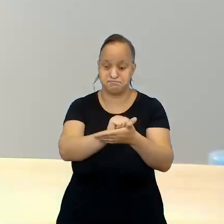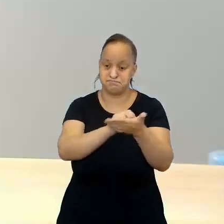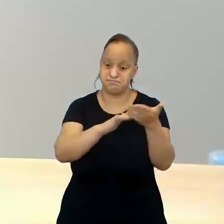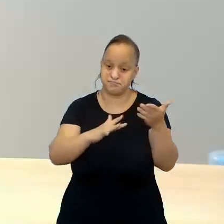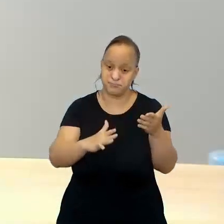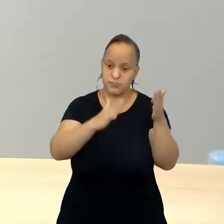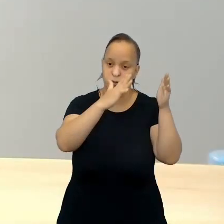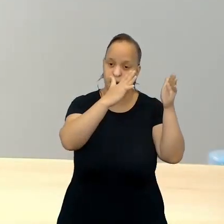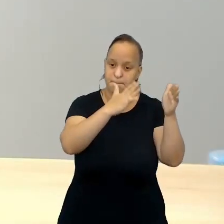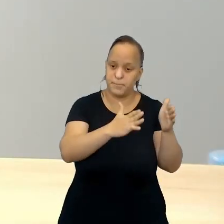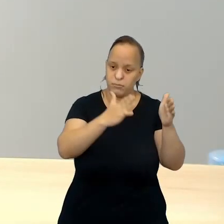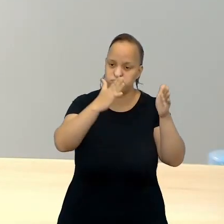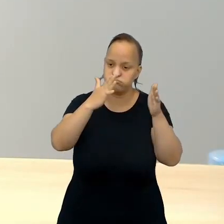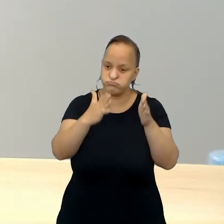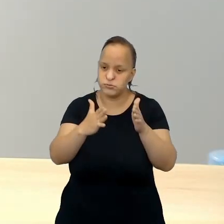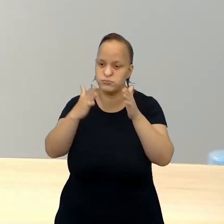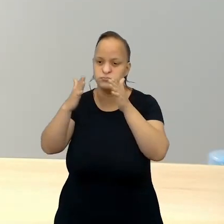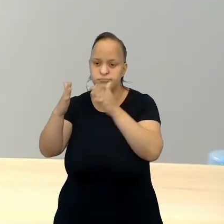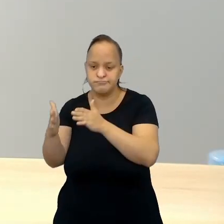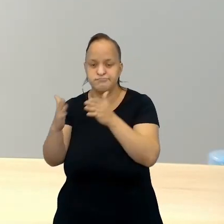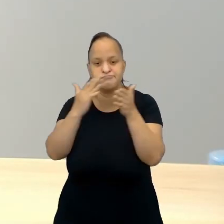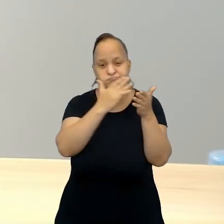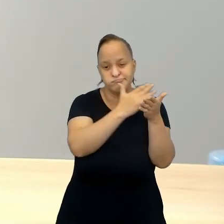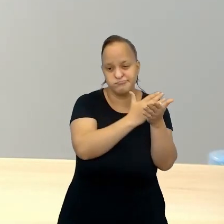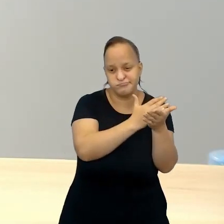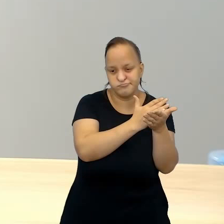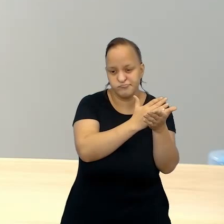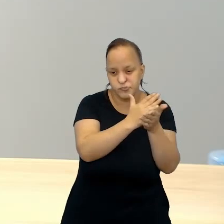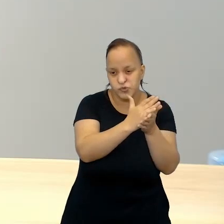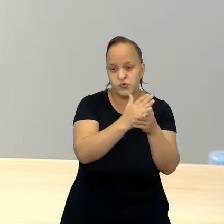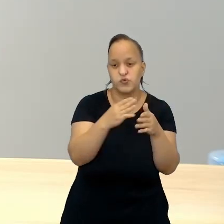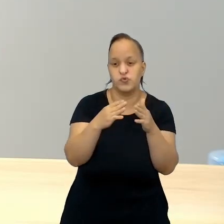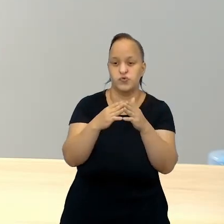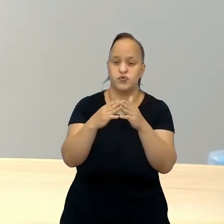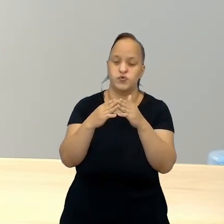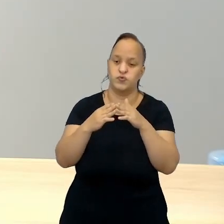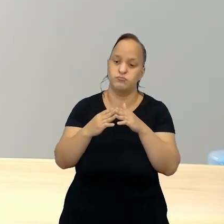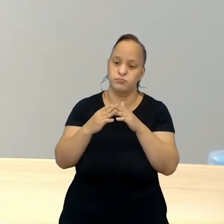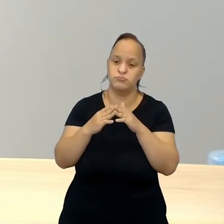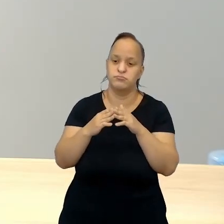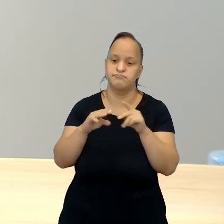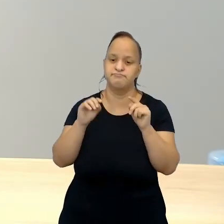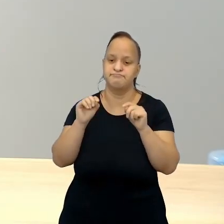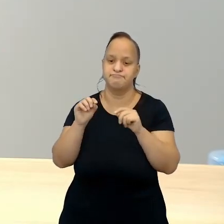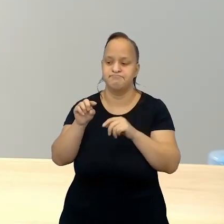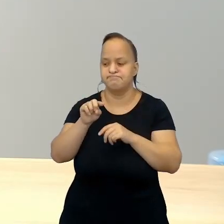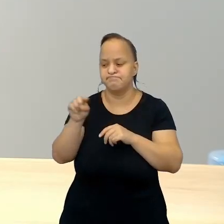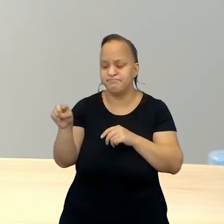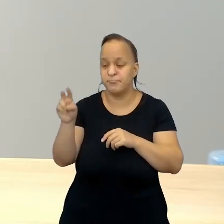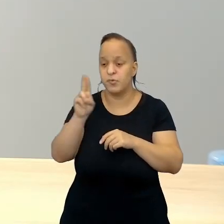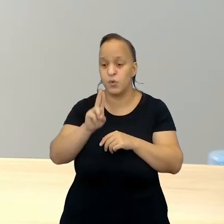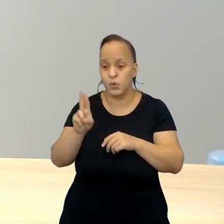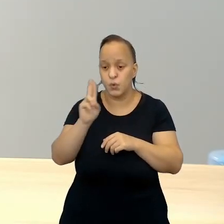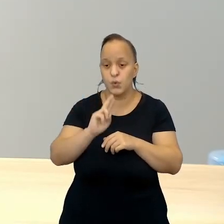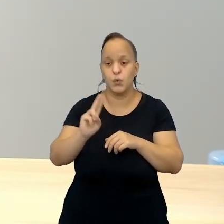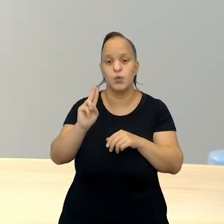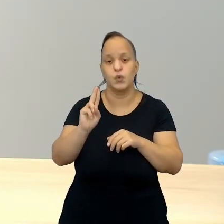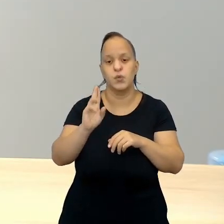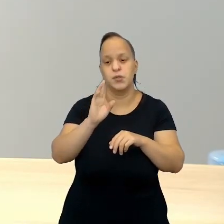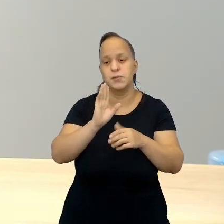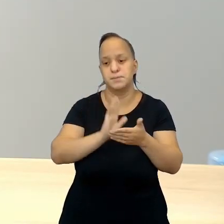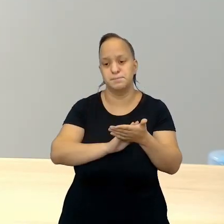uma sequência, ela começa pedindo para que utilize o diário de bordo para falar de